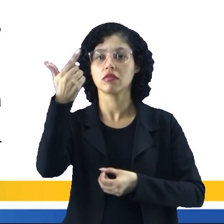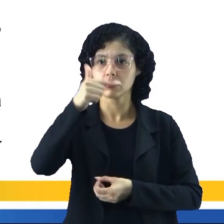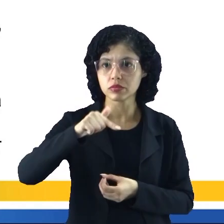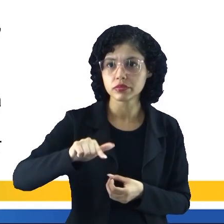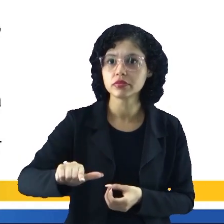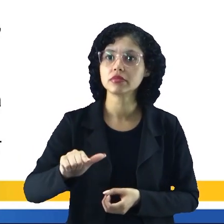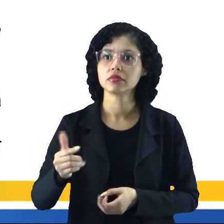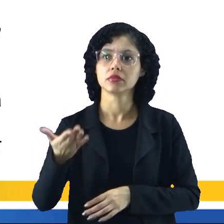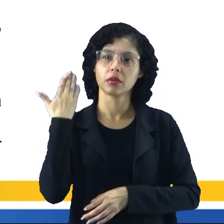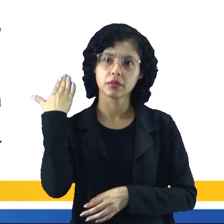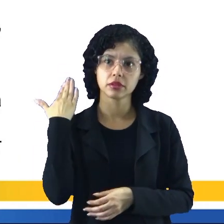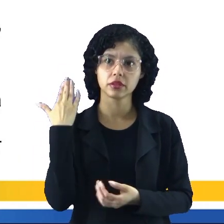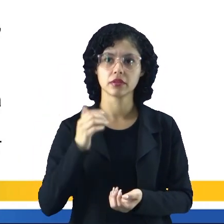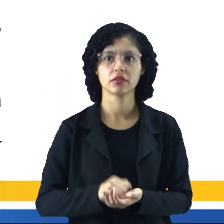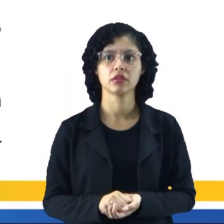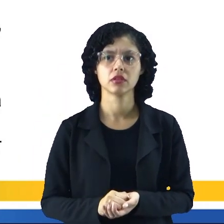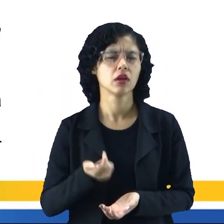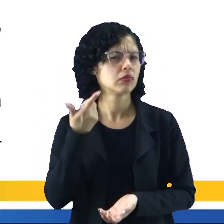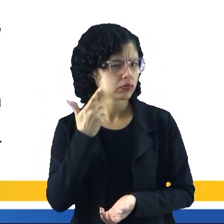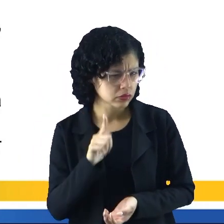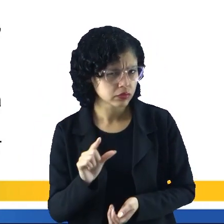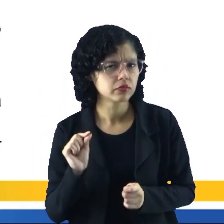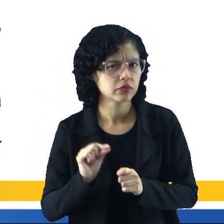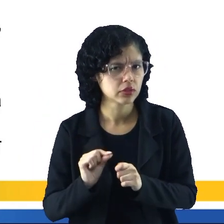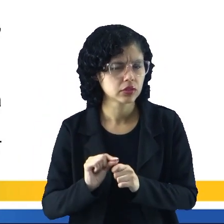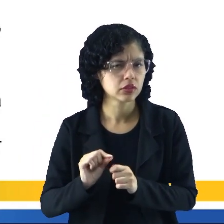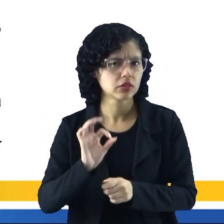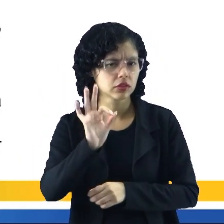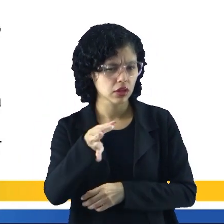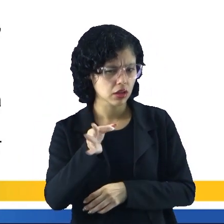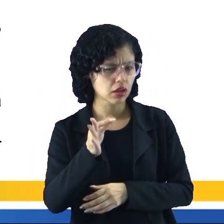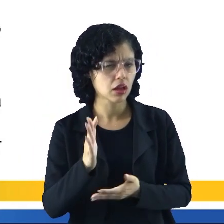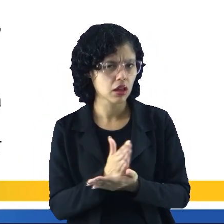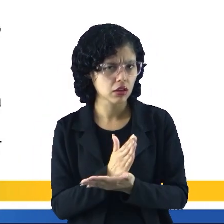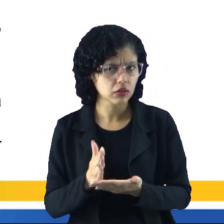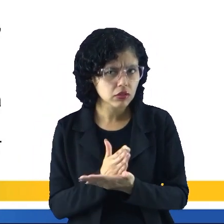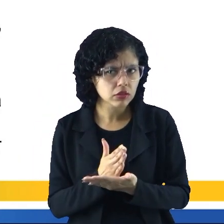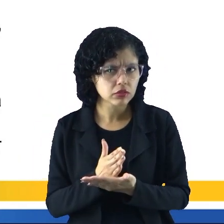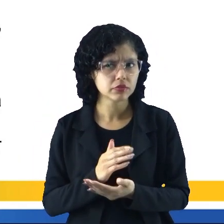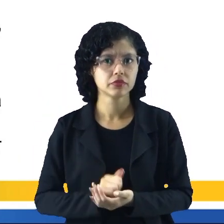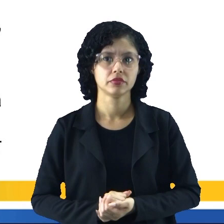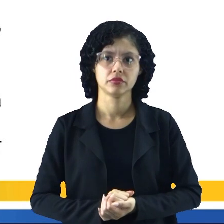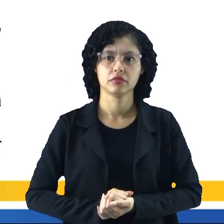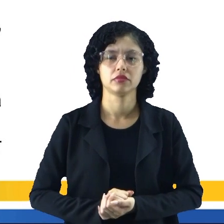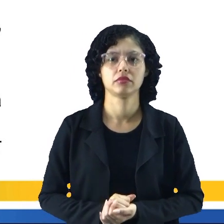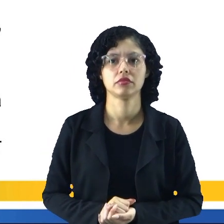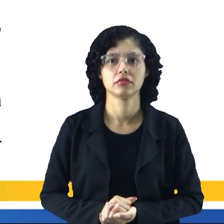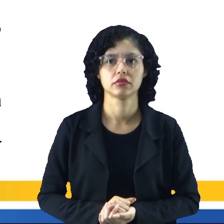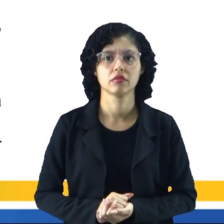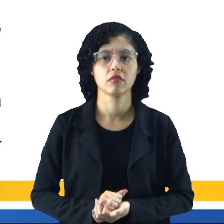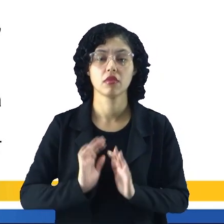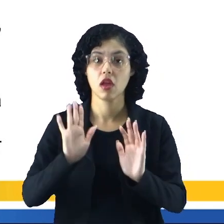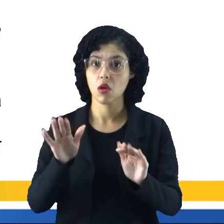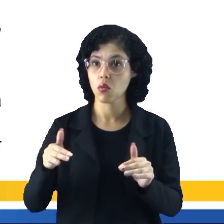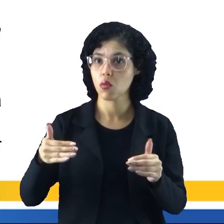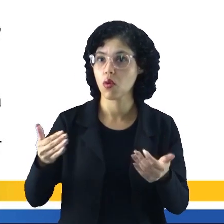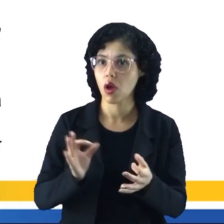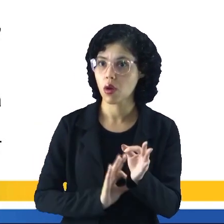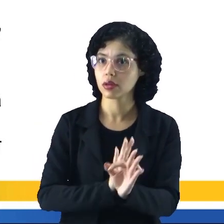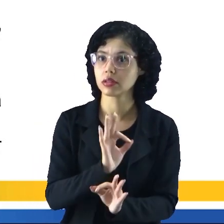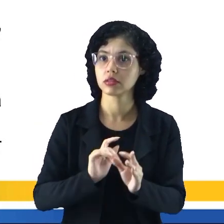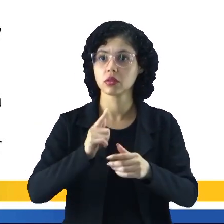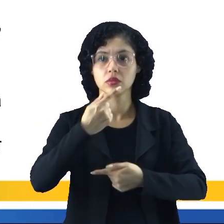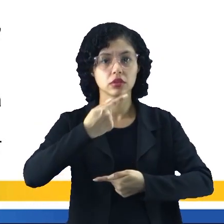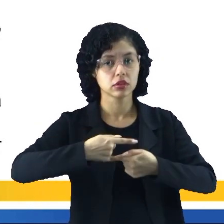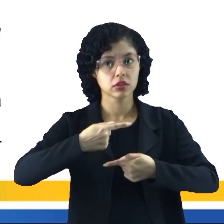que voltar novamente ao passado Será que ele conseguirá acertar as coisas então qual aspecto da organização